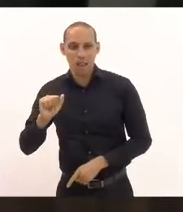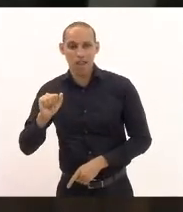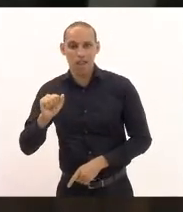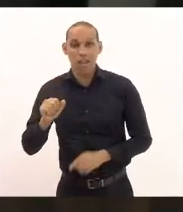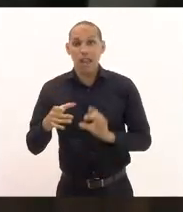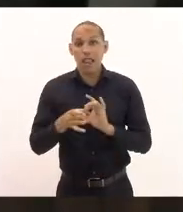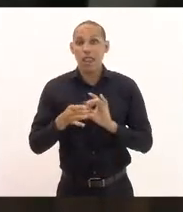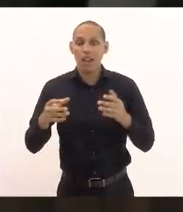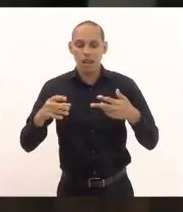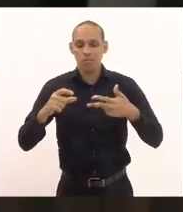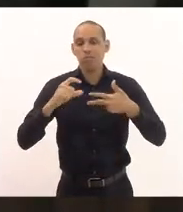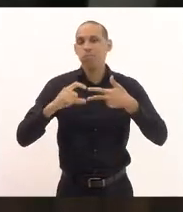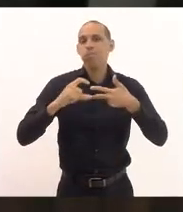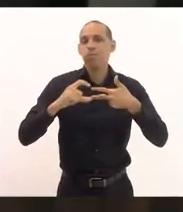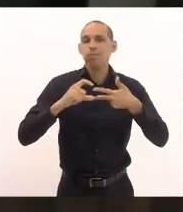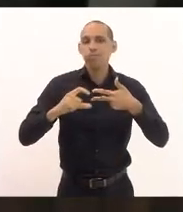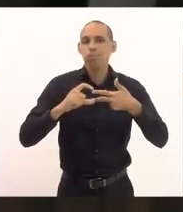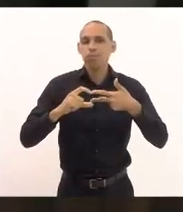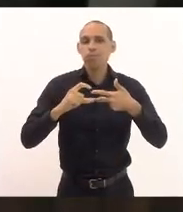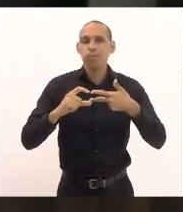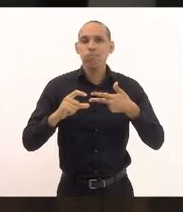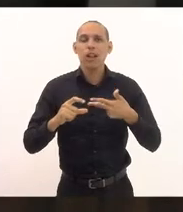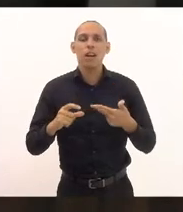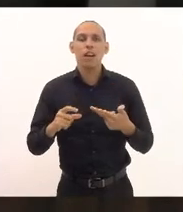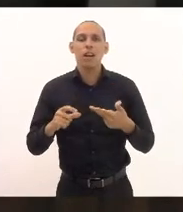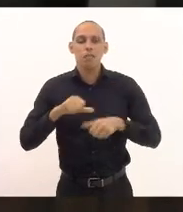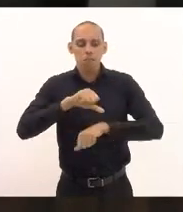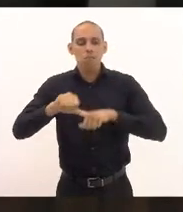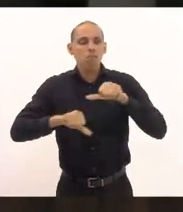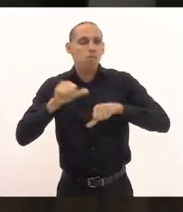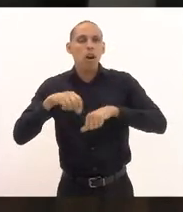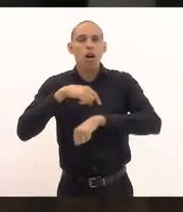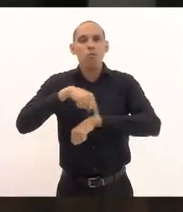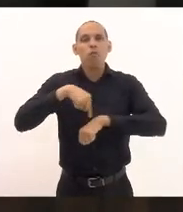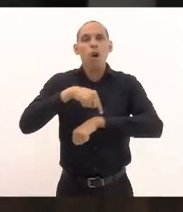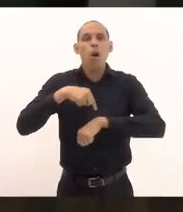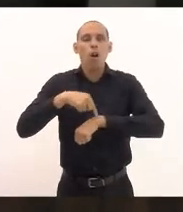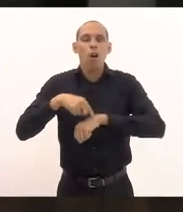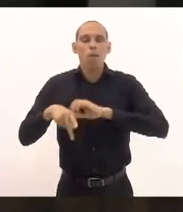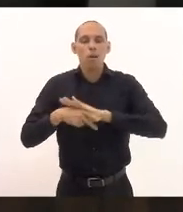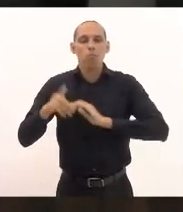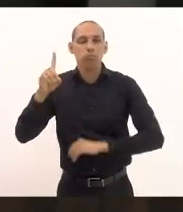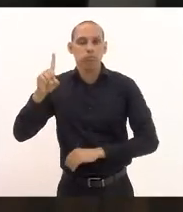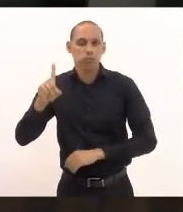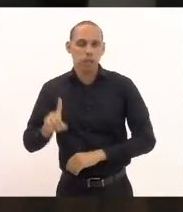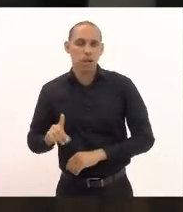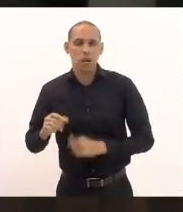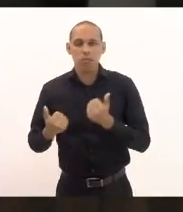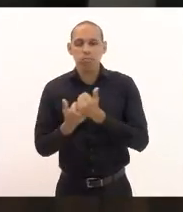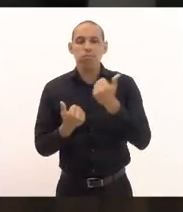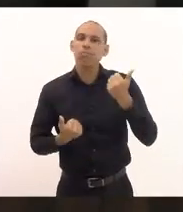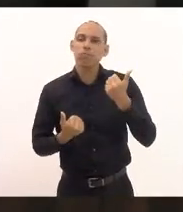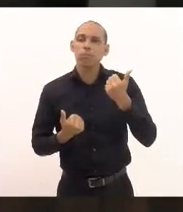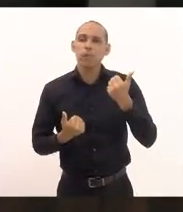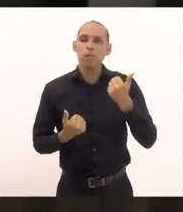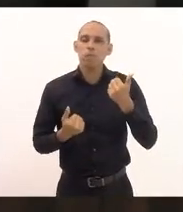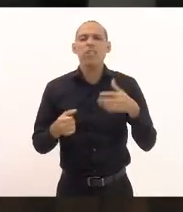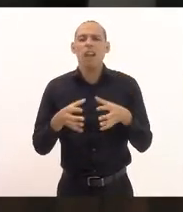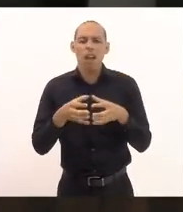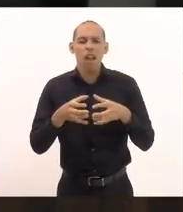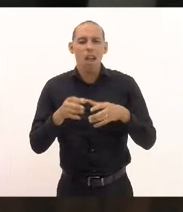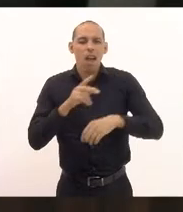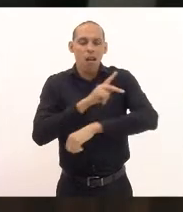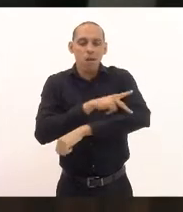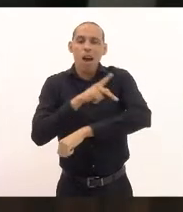Executivo a considerar a carga horária e as gratificações dos diretores gerais, diretores adjuntos e membros e da equipe técnica pedagógica